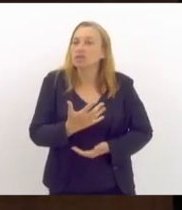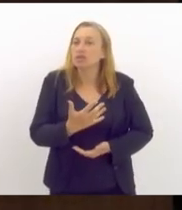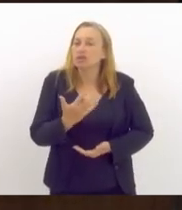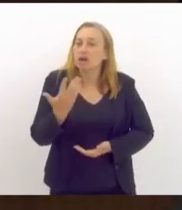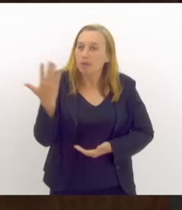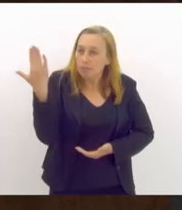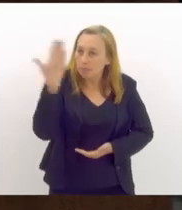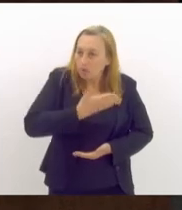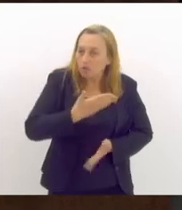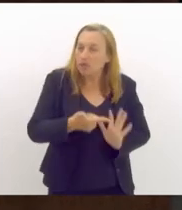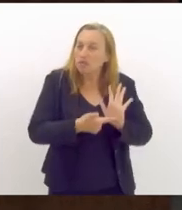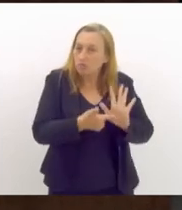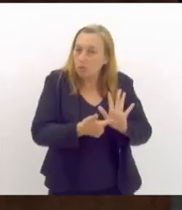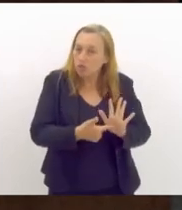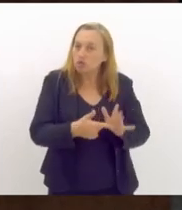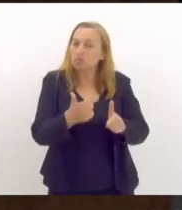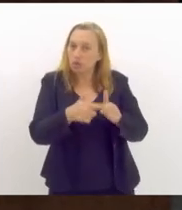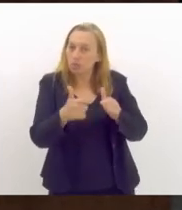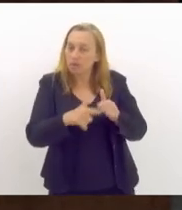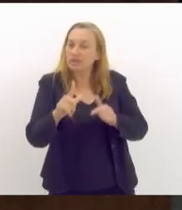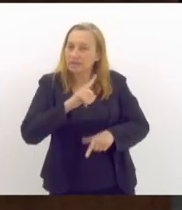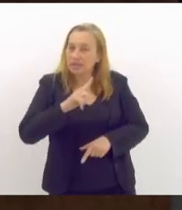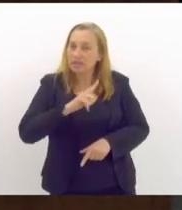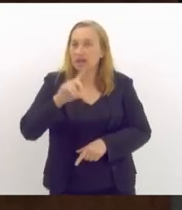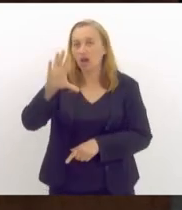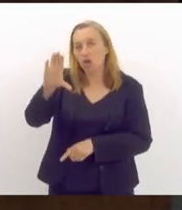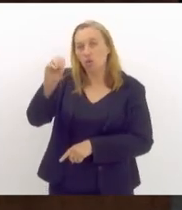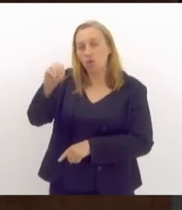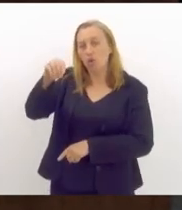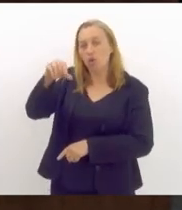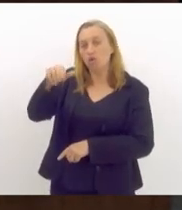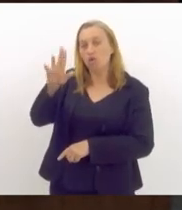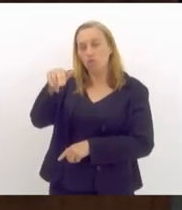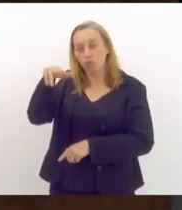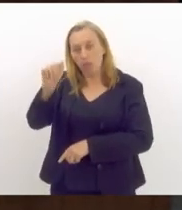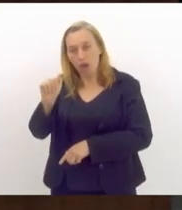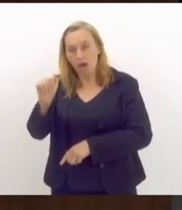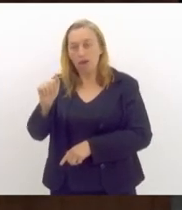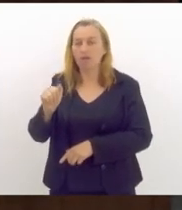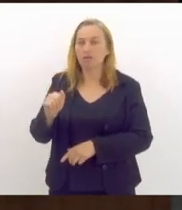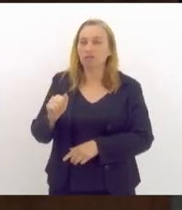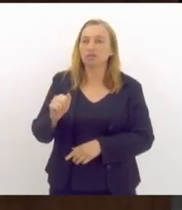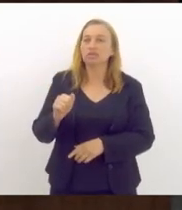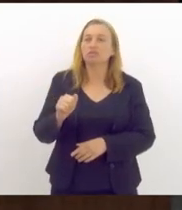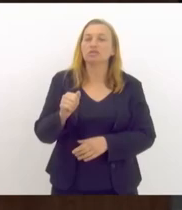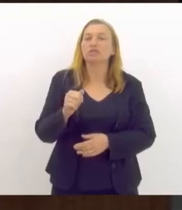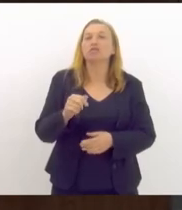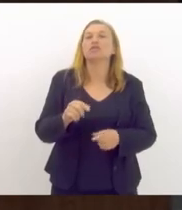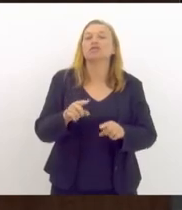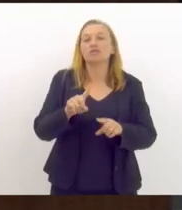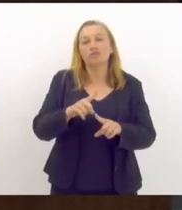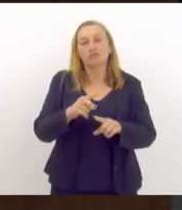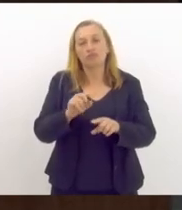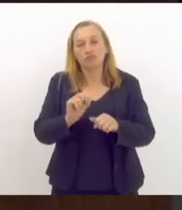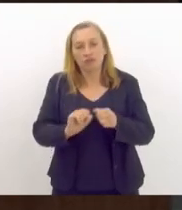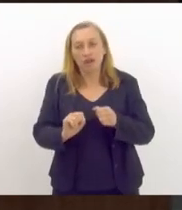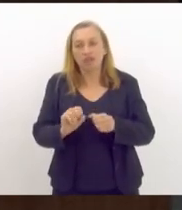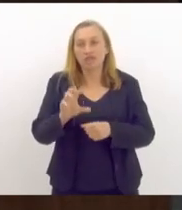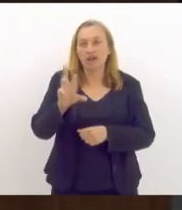que tem um problema na coluna da criança ou do adolescente se faz um raio x